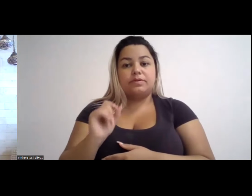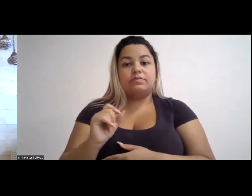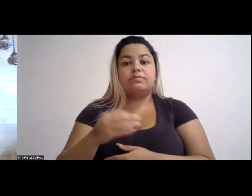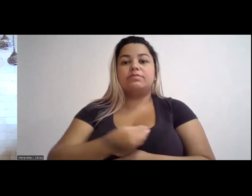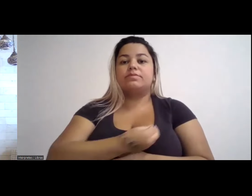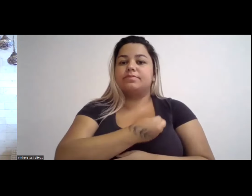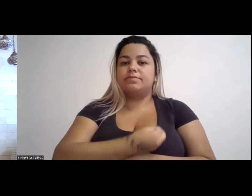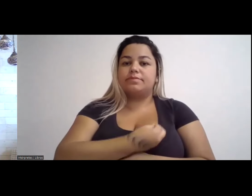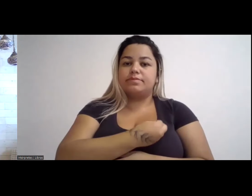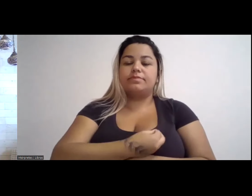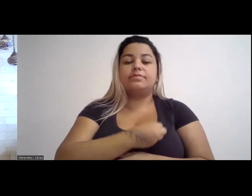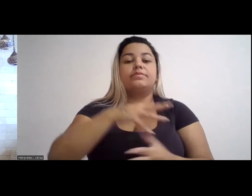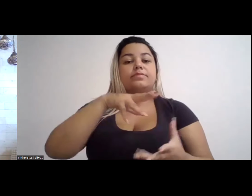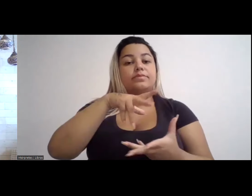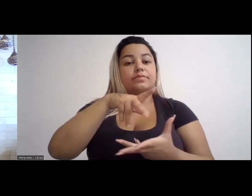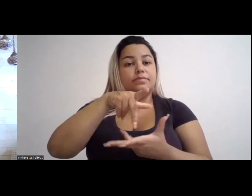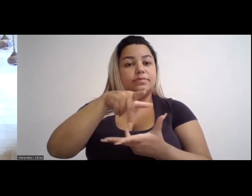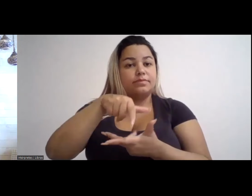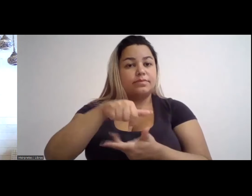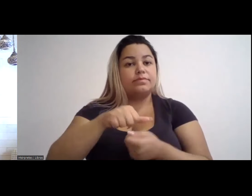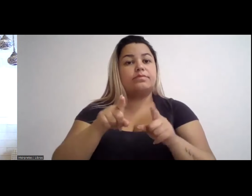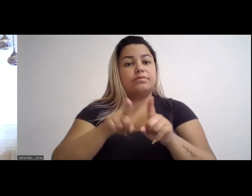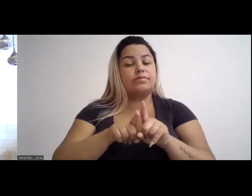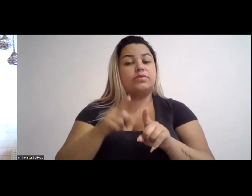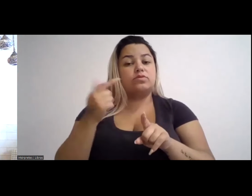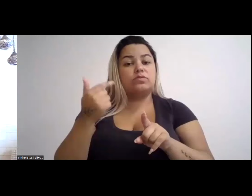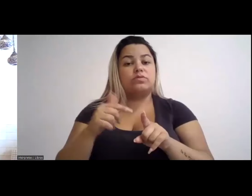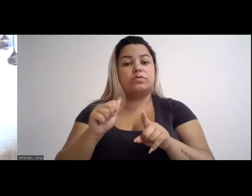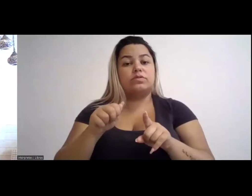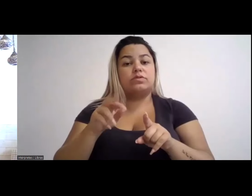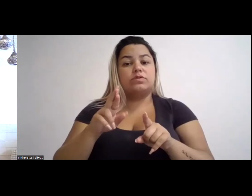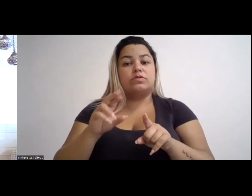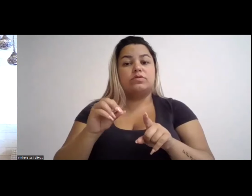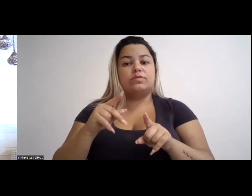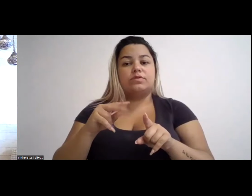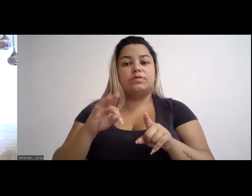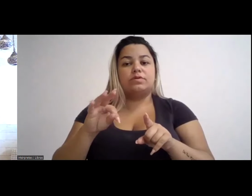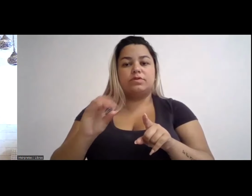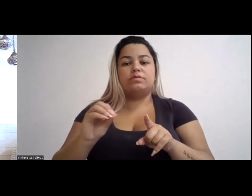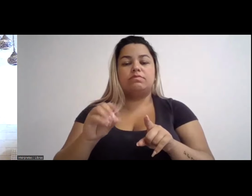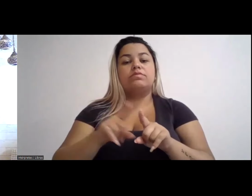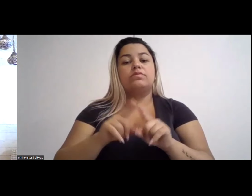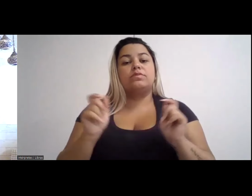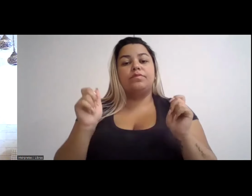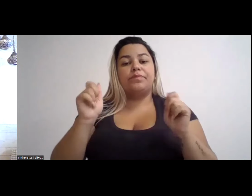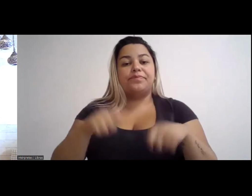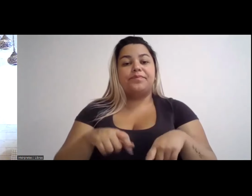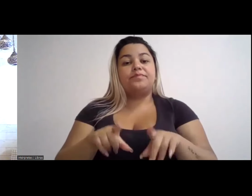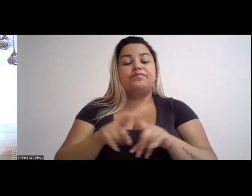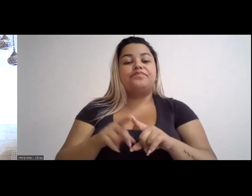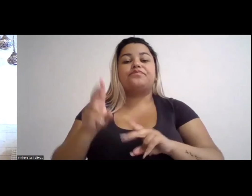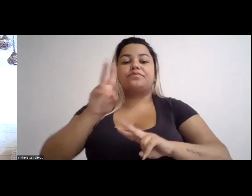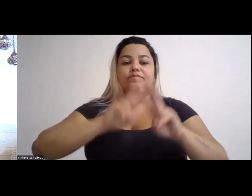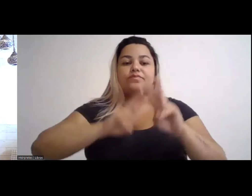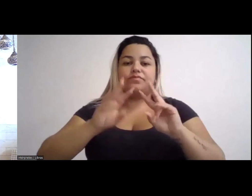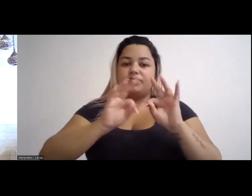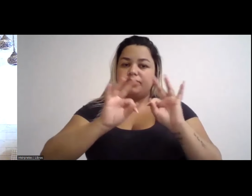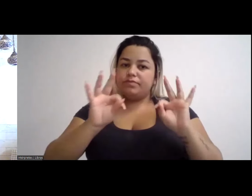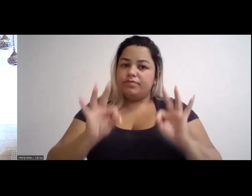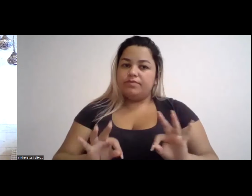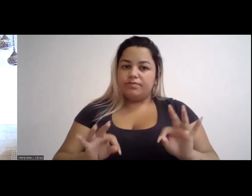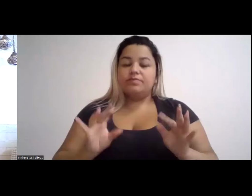sobrevivência do planeta e à superação do antropoceno, não é? Não precisamos superar uma visão de tecnologia, não